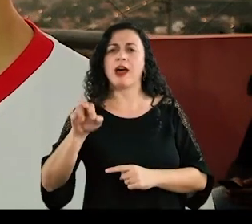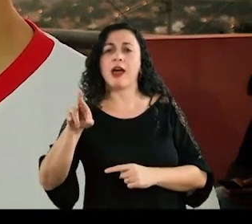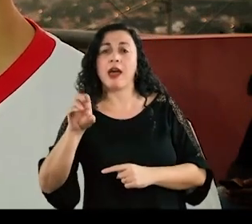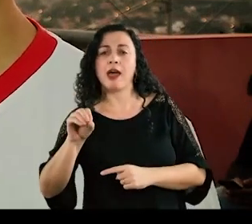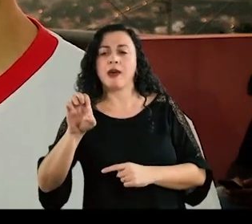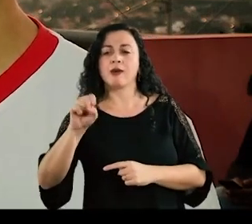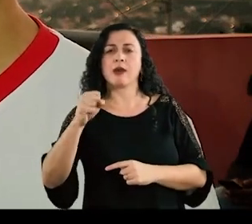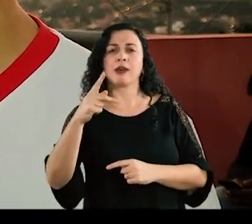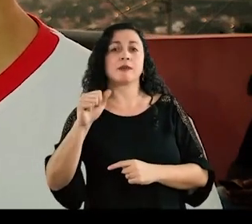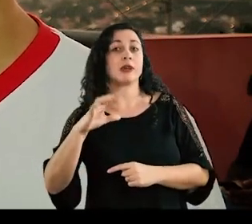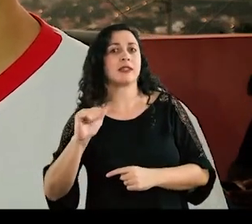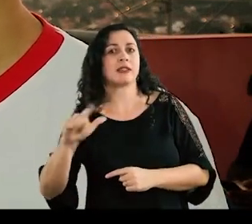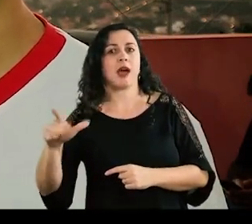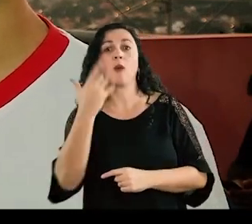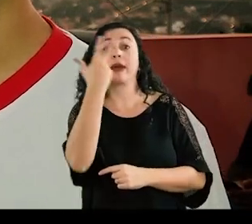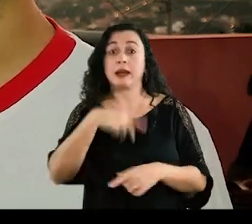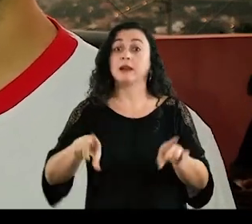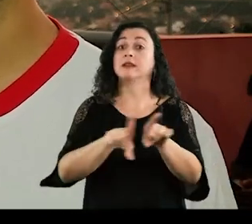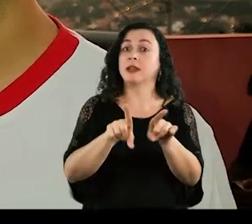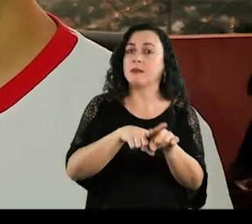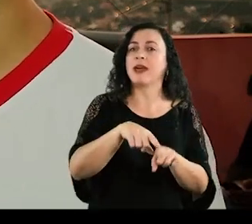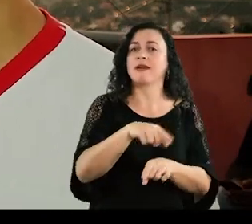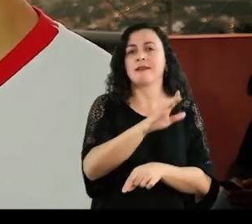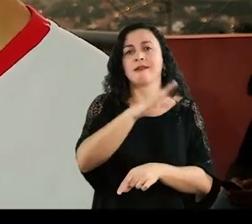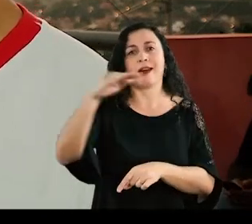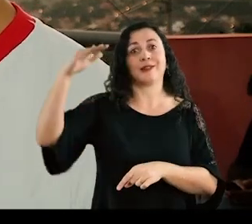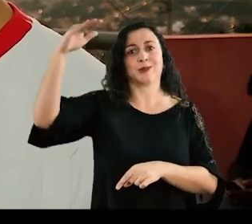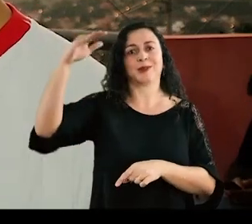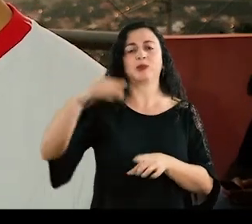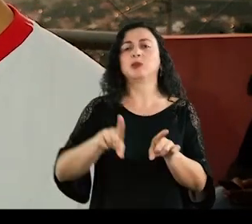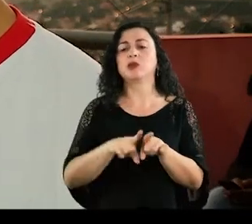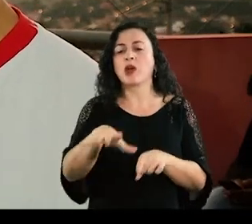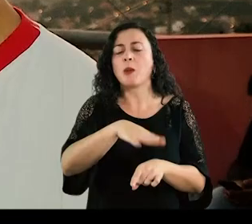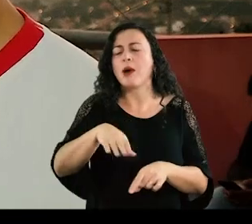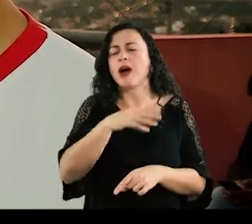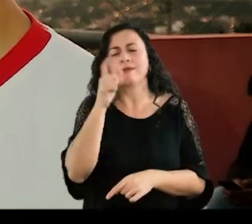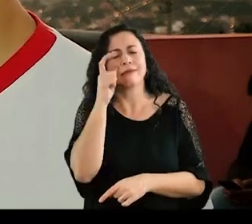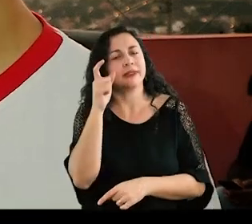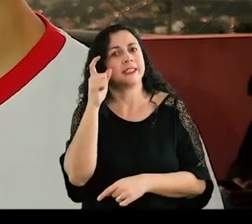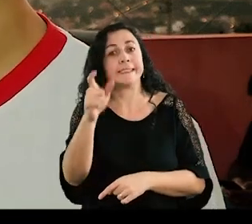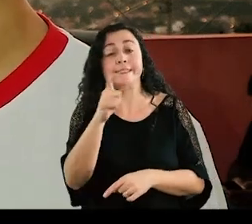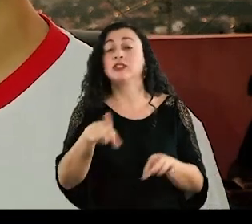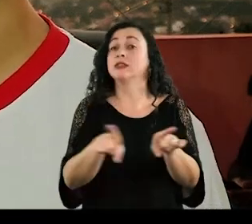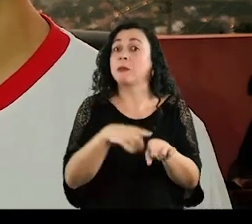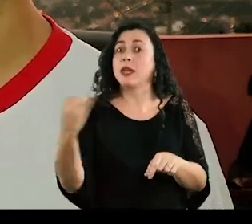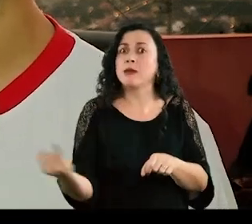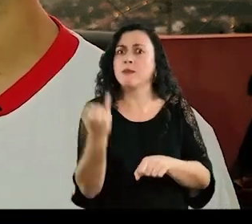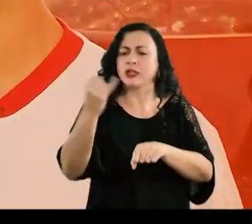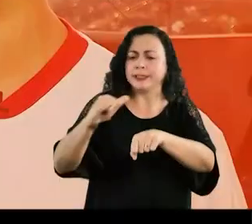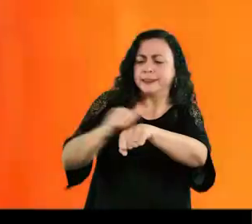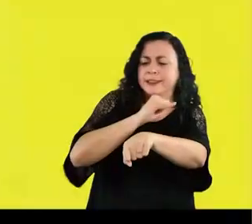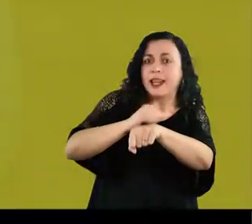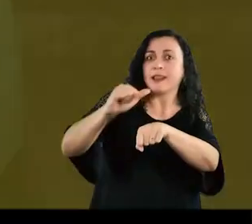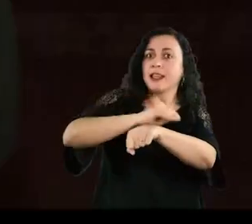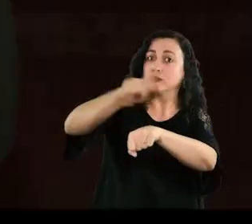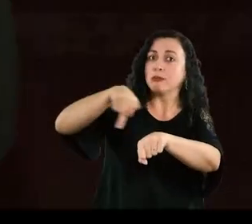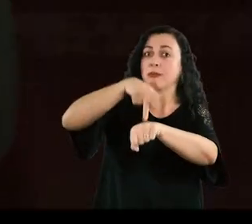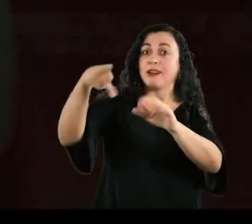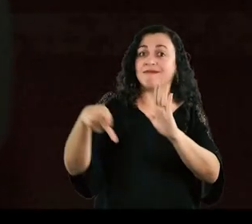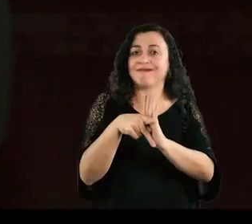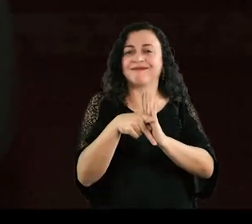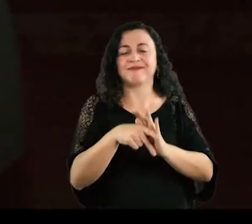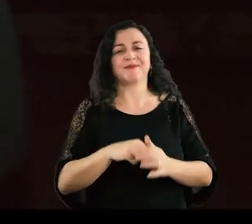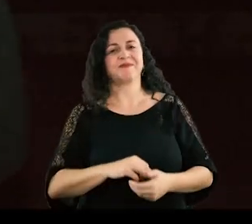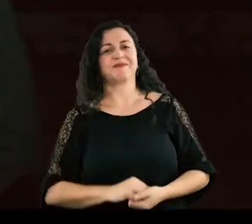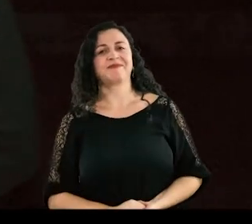crianças, assim como para os adultos também, que é uma área, além de muito interessante, ela é muito importante estrategicamente para o país. Né? É legal você